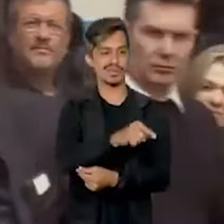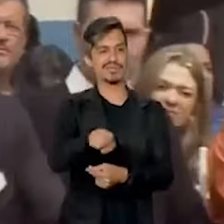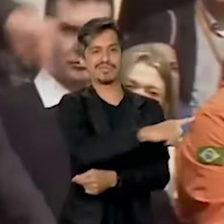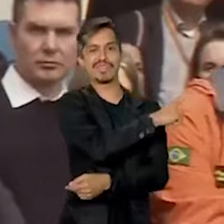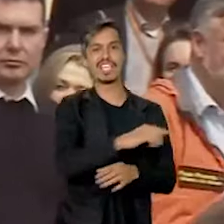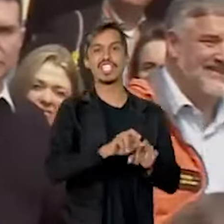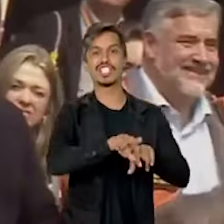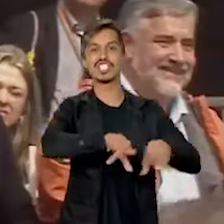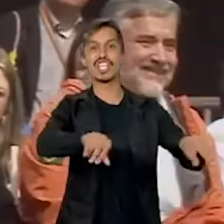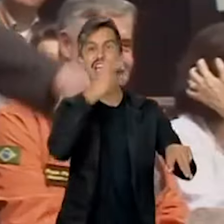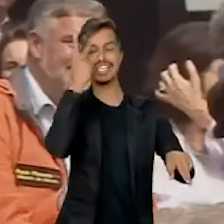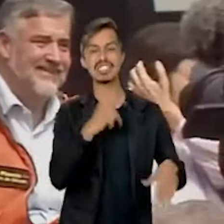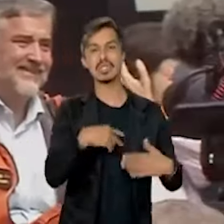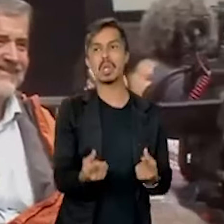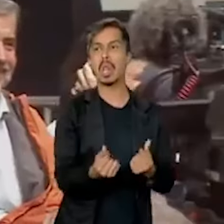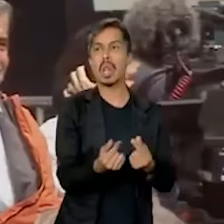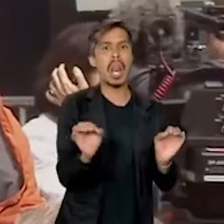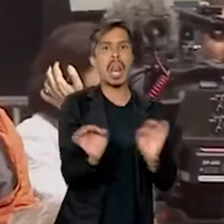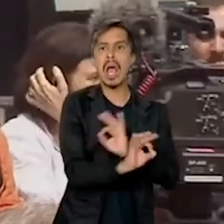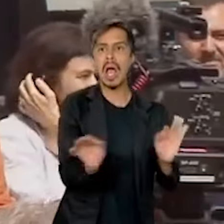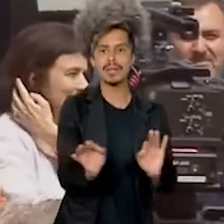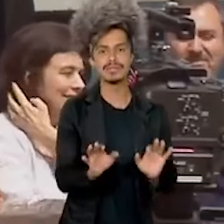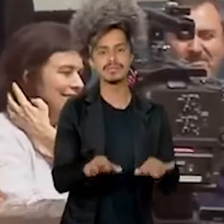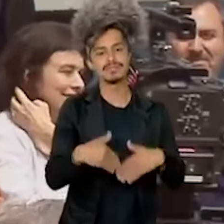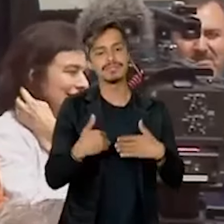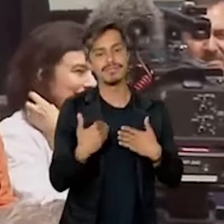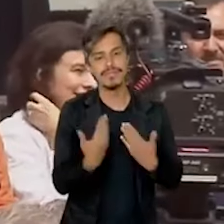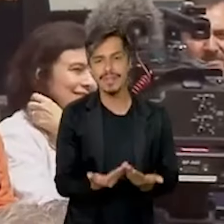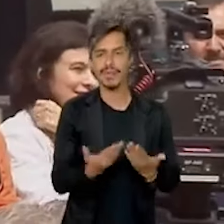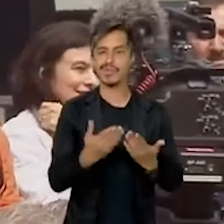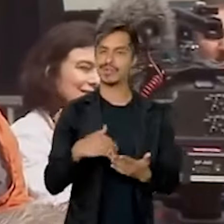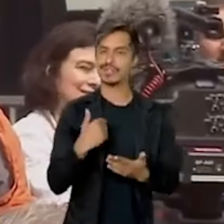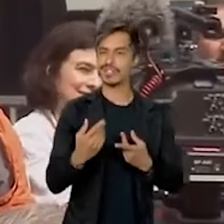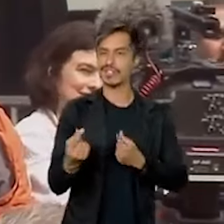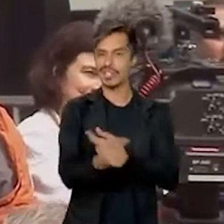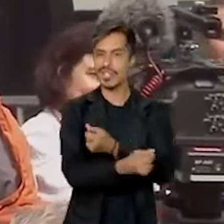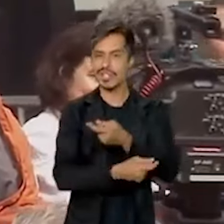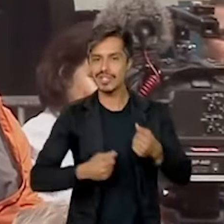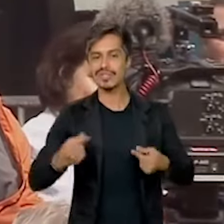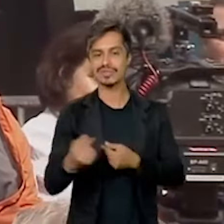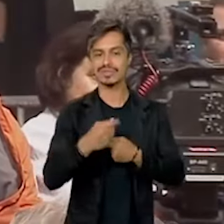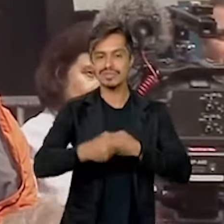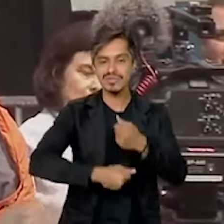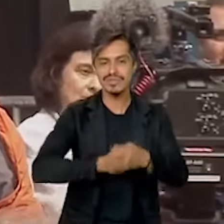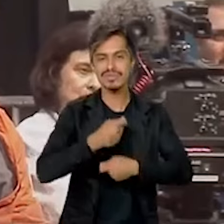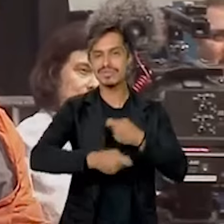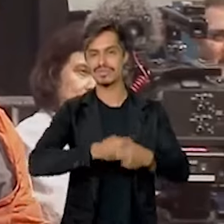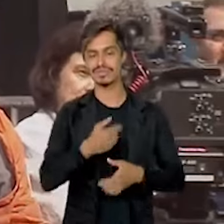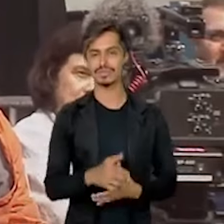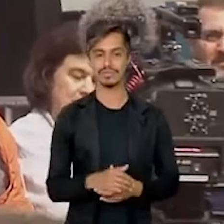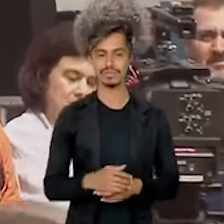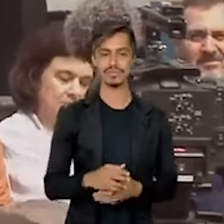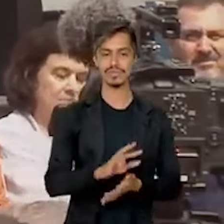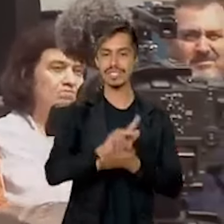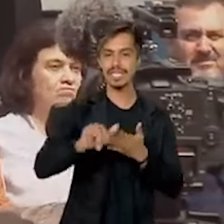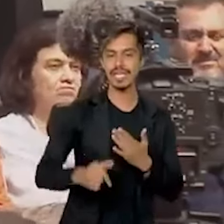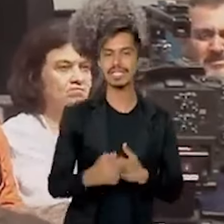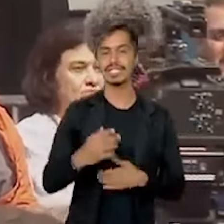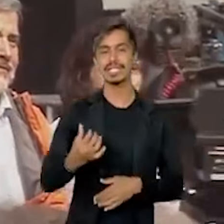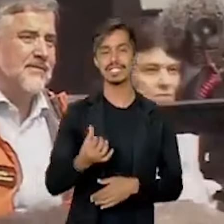está circulando. O dinheiro está funcionando. Quantos milhares de pessoas conseguiram returar 6 milhões